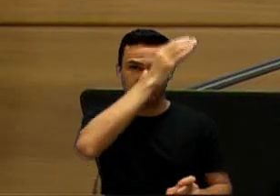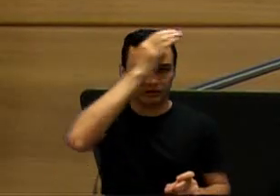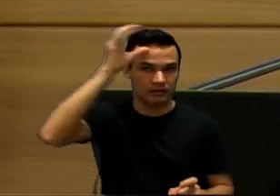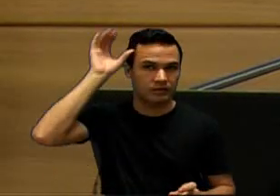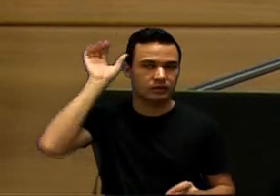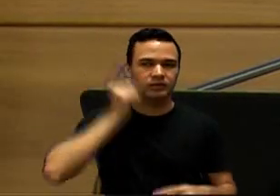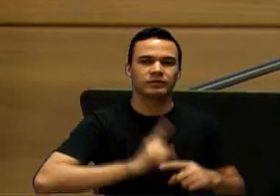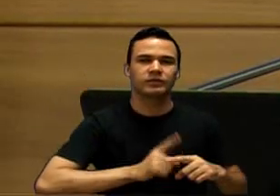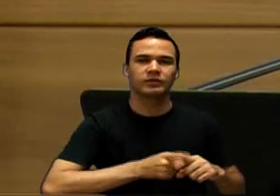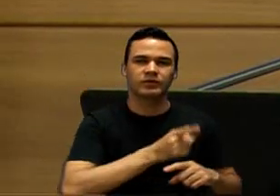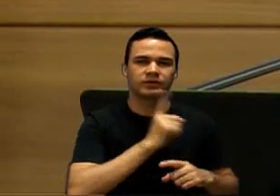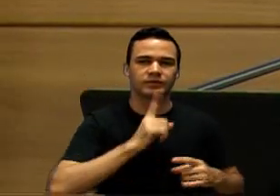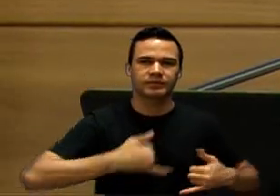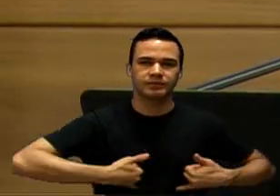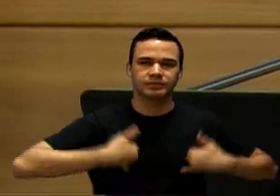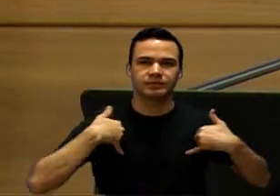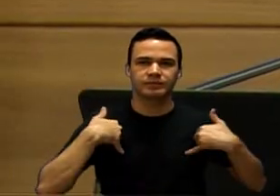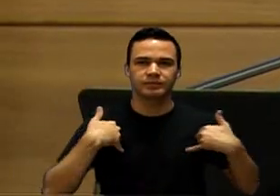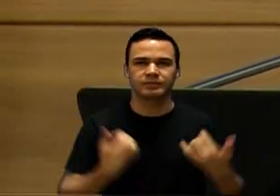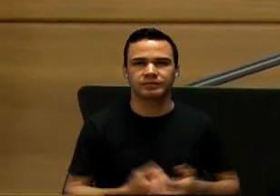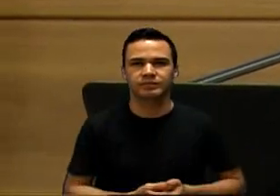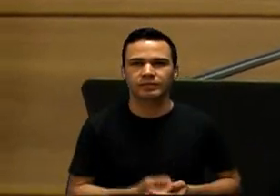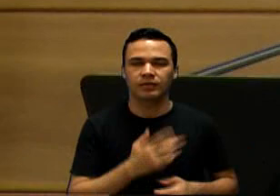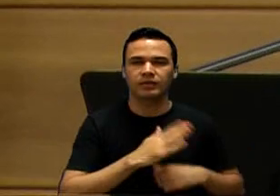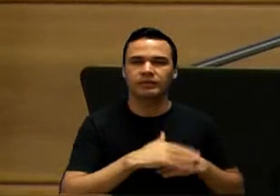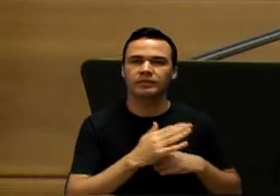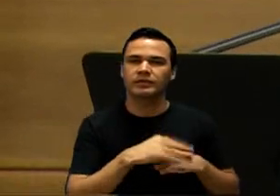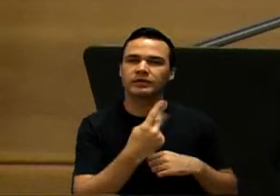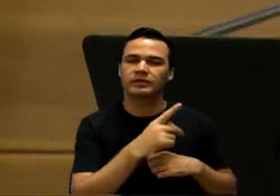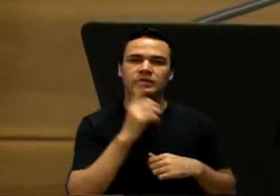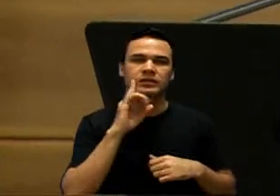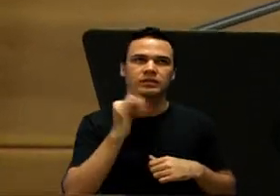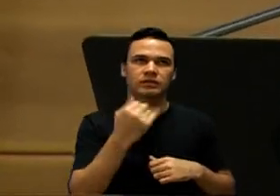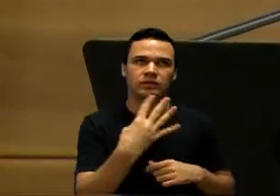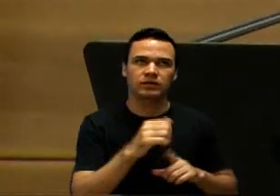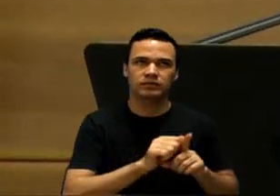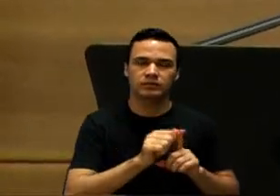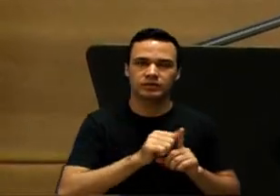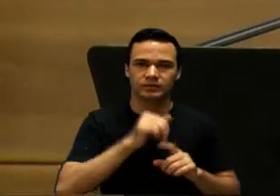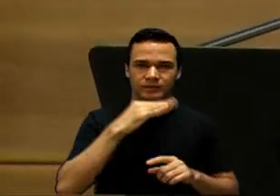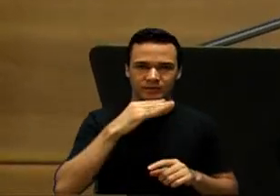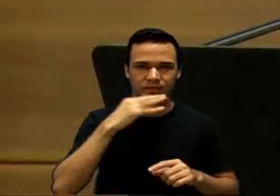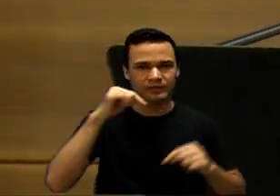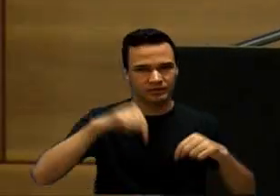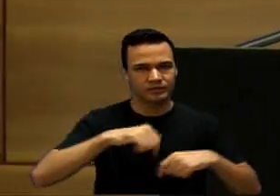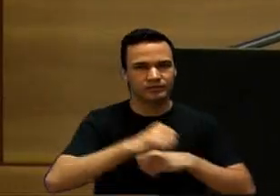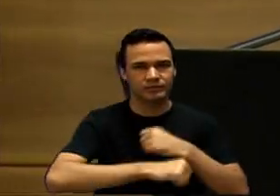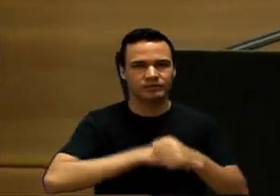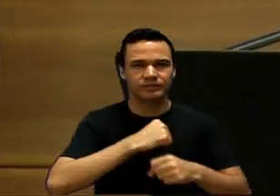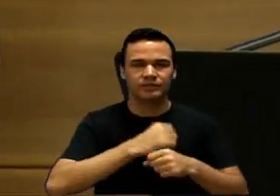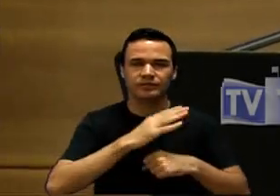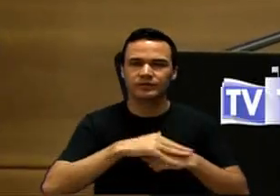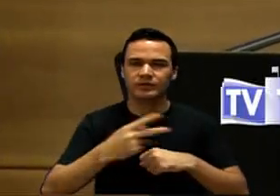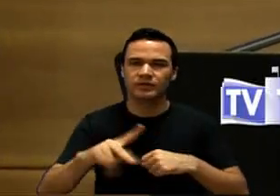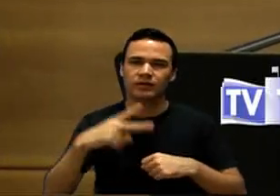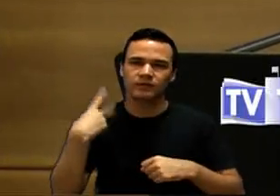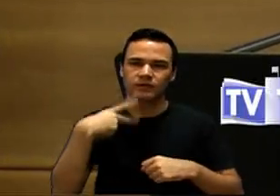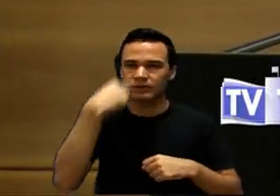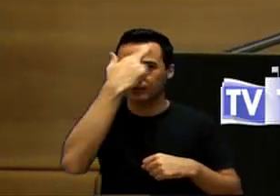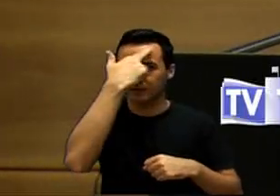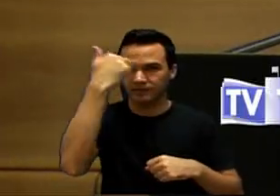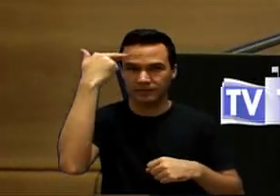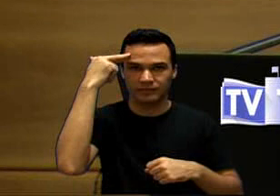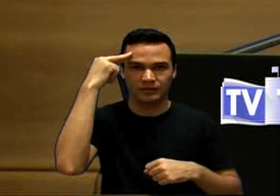pela passagem da sua data natalícia, comemorando dia 4 de março do corrente ano. Quem assina é o vereador Rafael